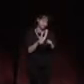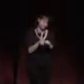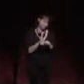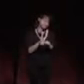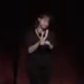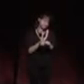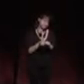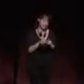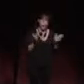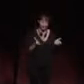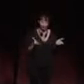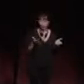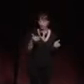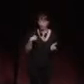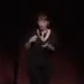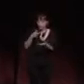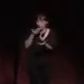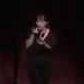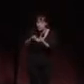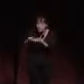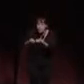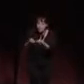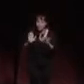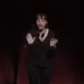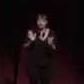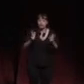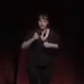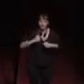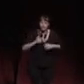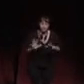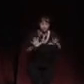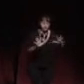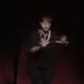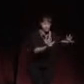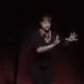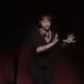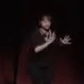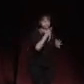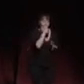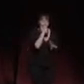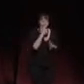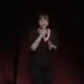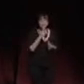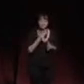isso que acontece. Não, agora eu vou dar papinha, depois ele já toma banho. É tudo muito